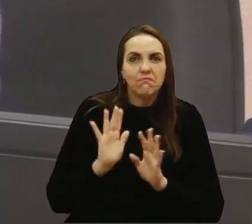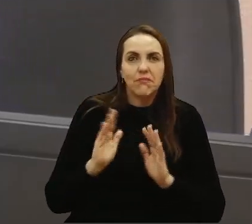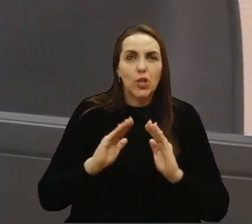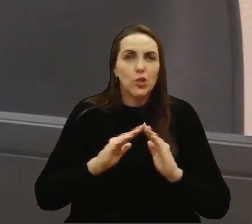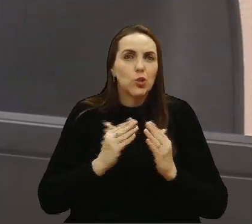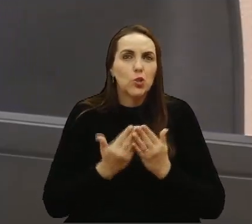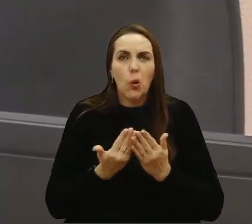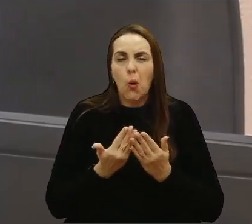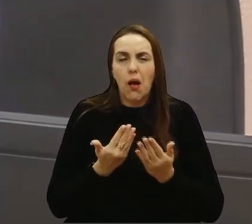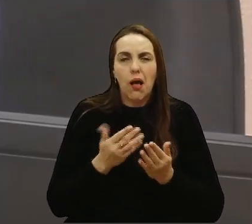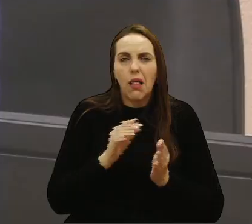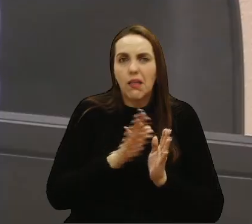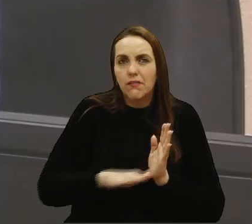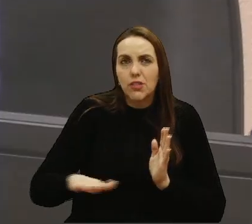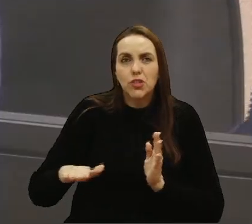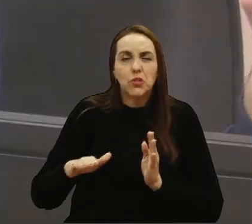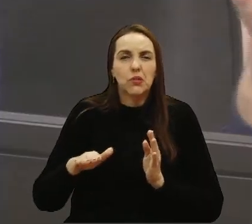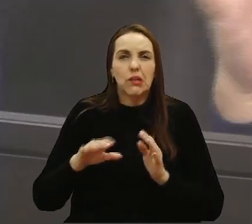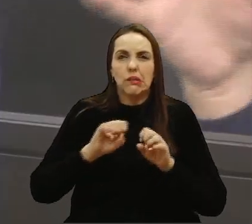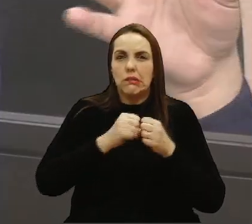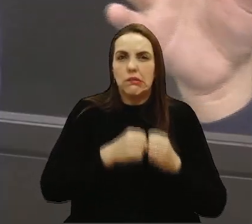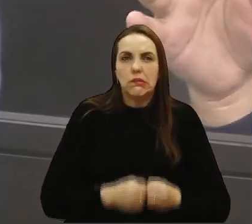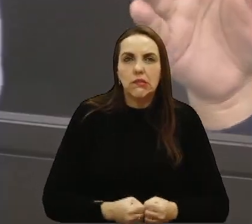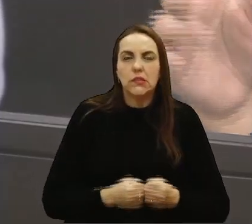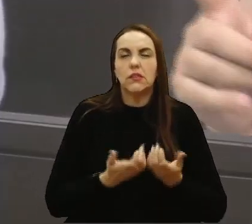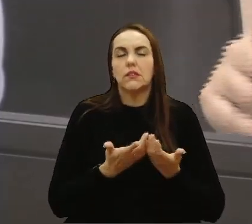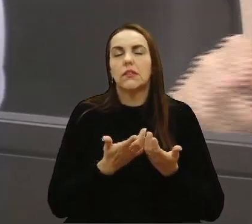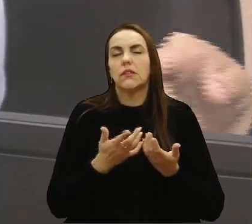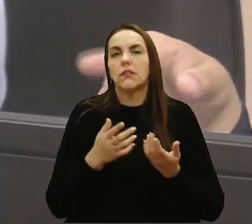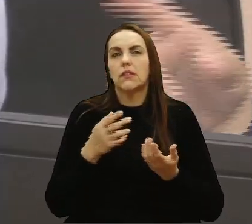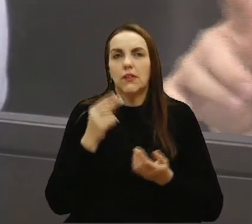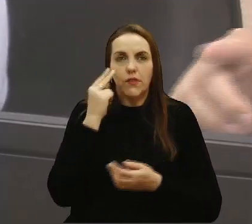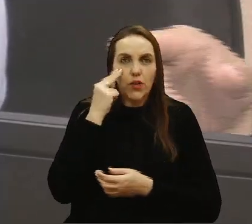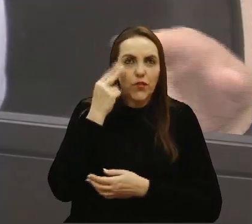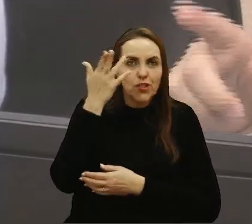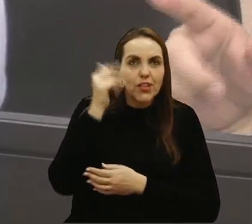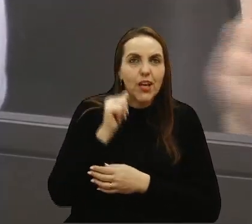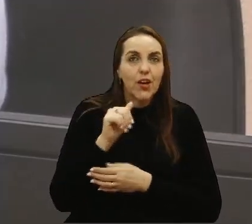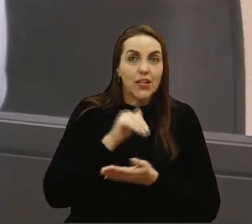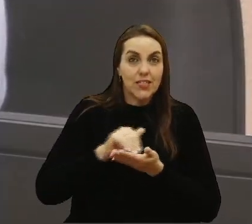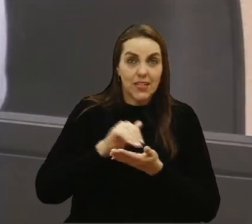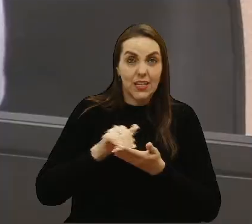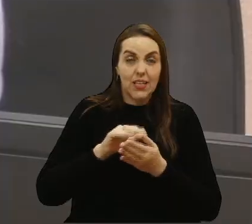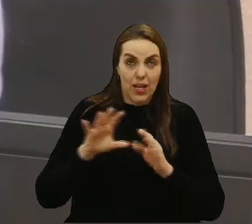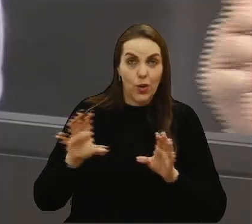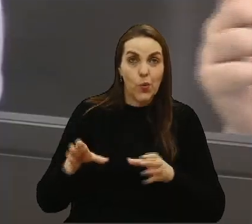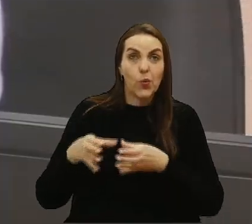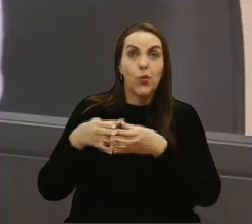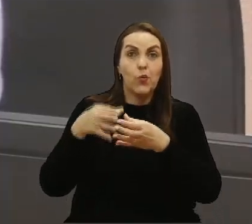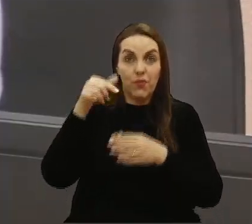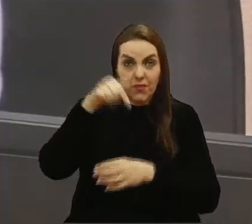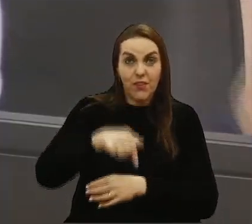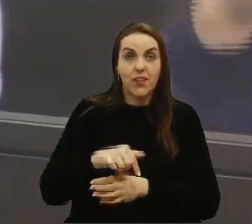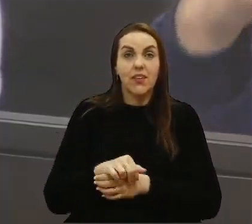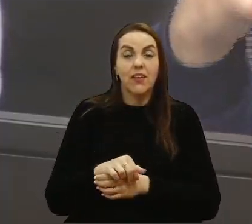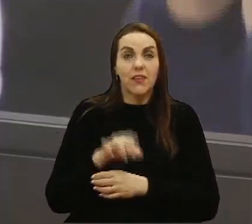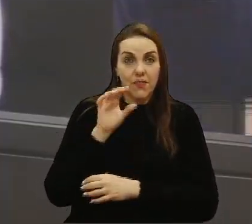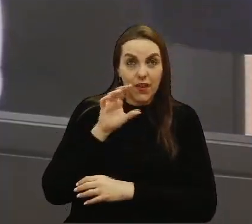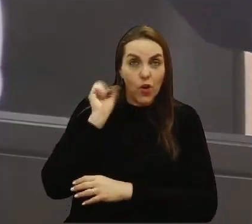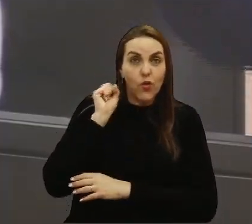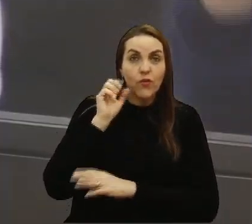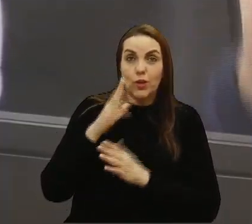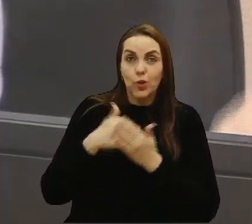que está caindo, vereador Fantinel, a secretária, a turma da educação vai vir aqui, vai ouvir os vereadores, com